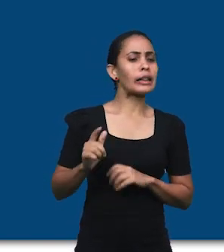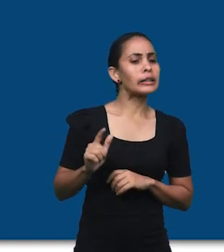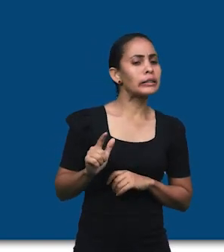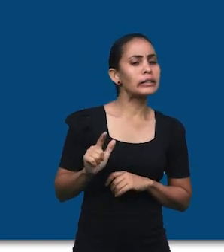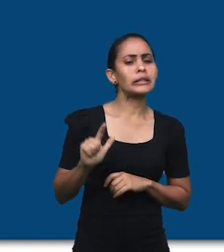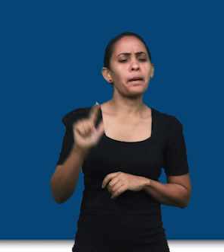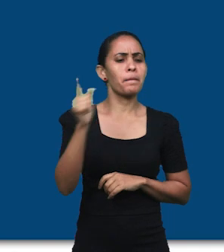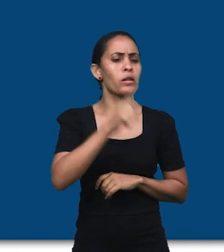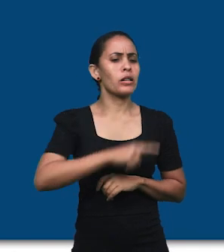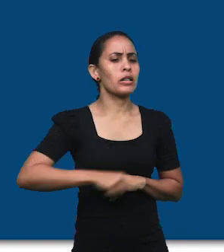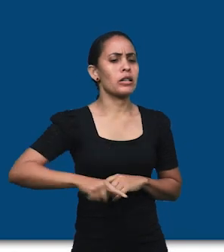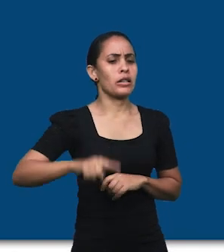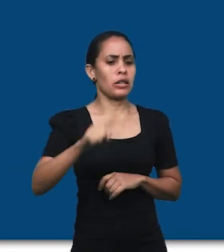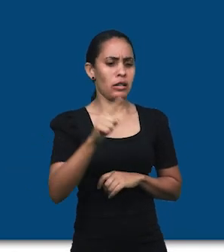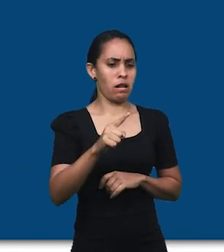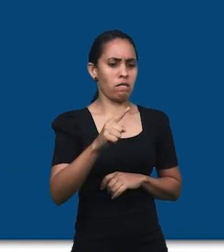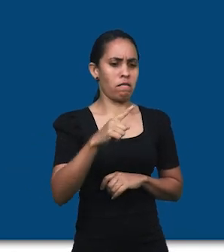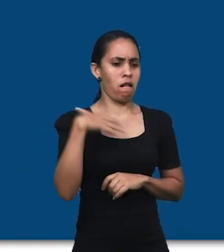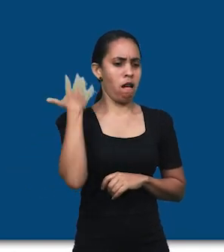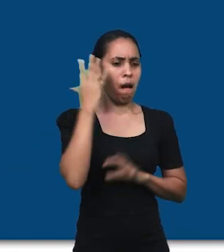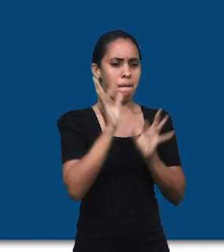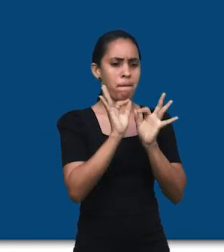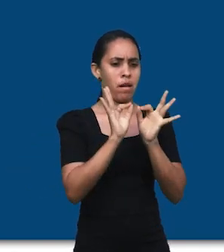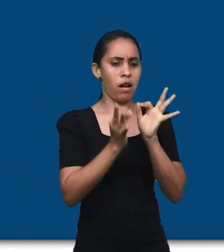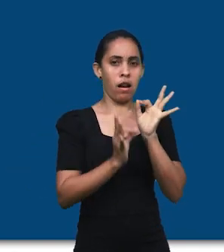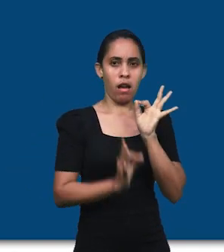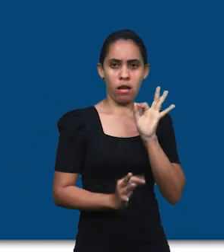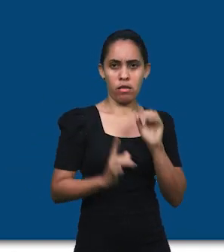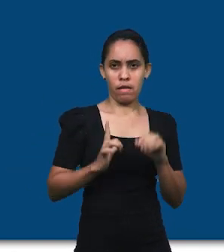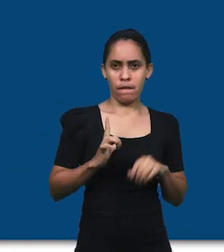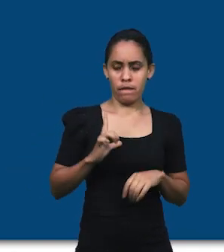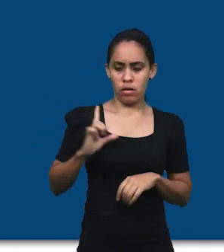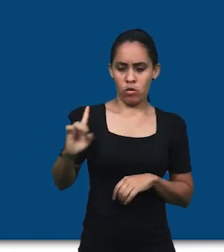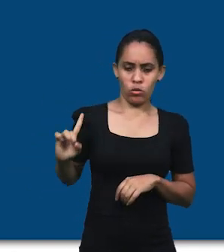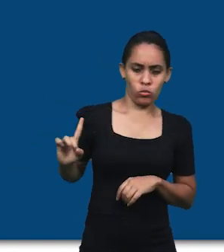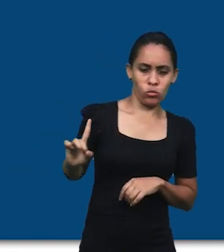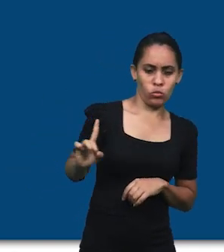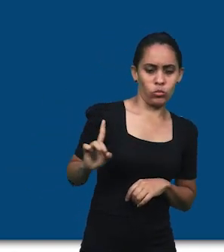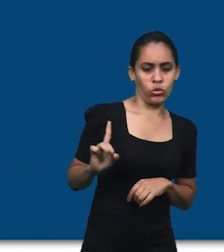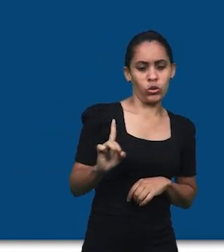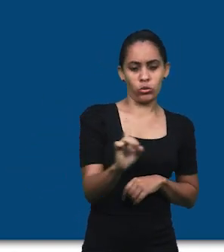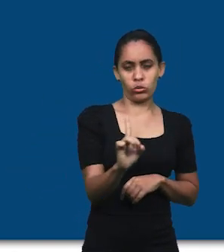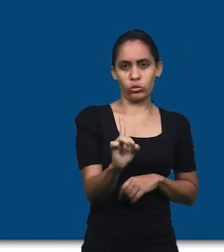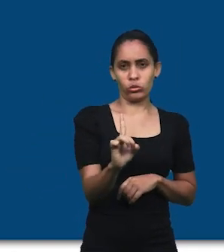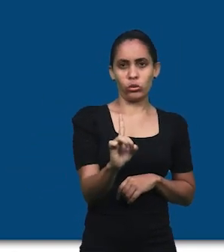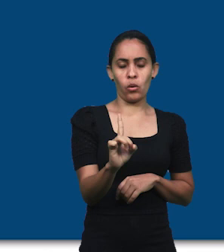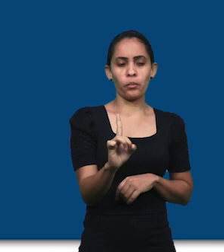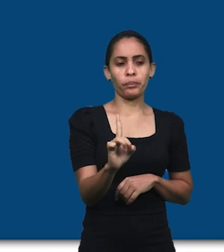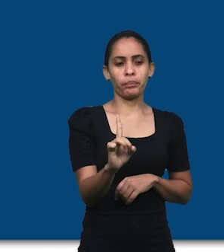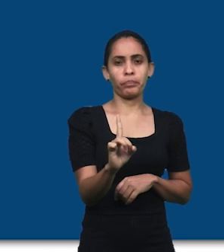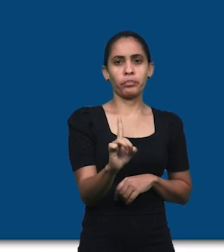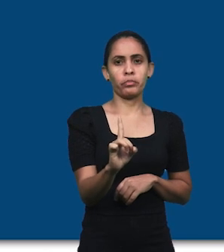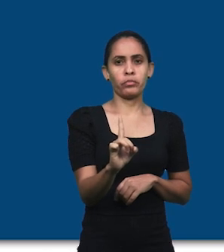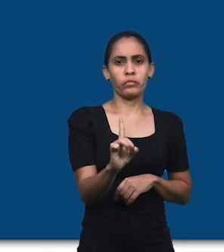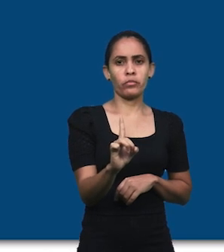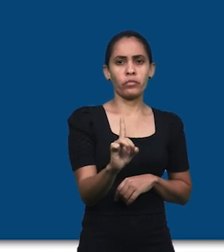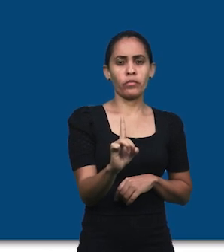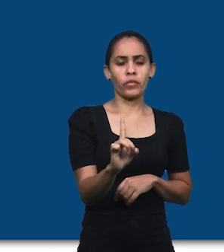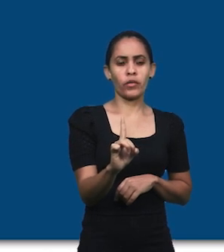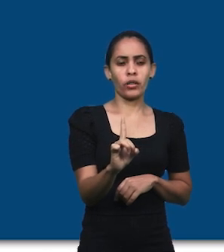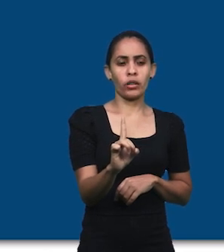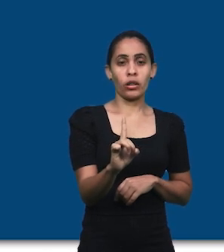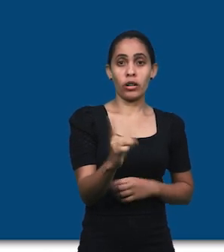Depois de concluir todos esses discursos perante o povo, entrou em Cafarnaum.